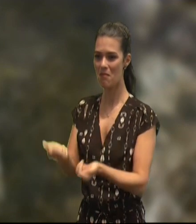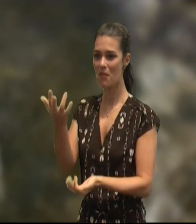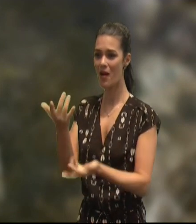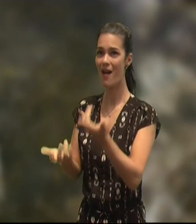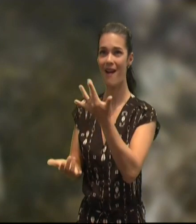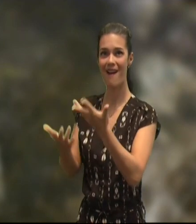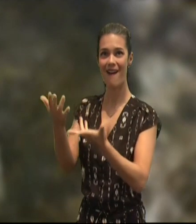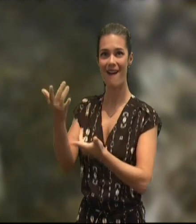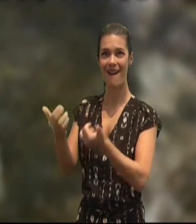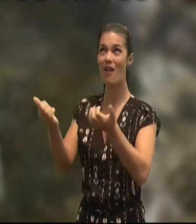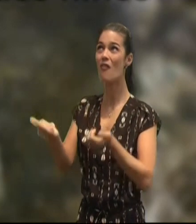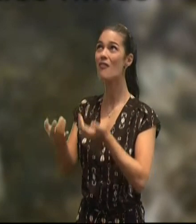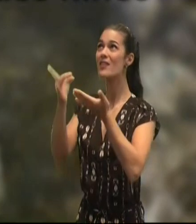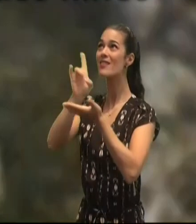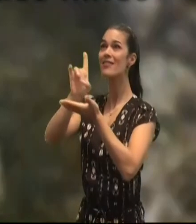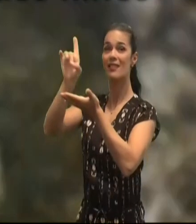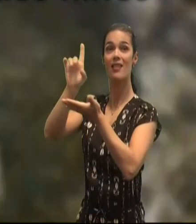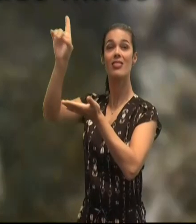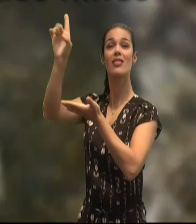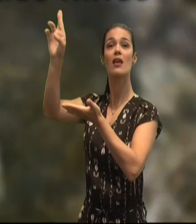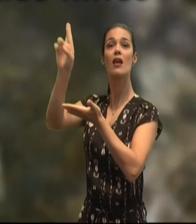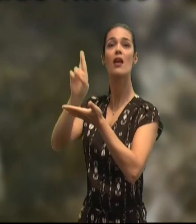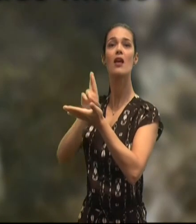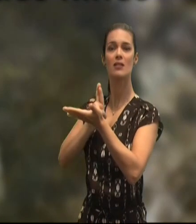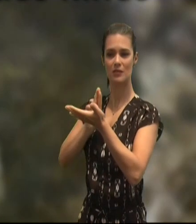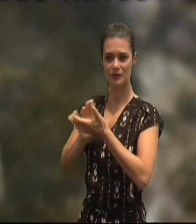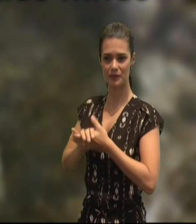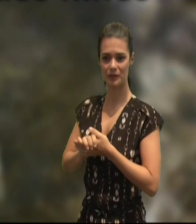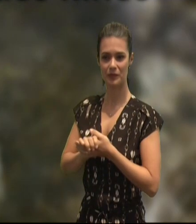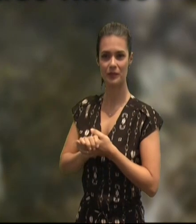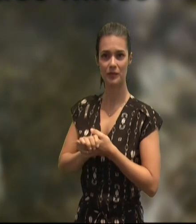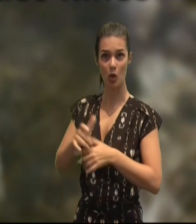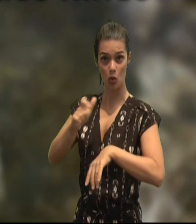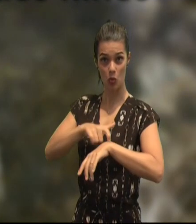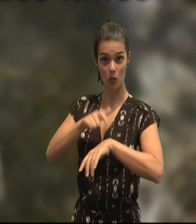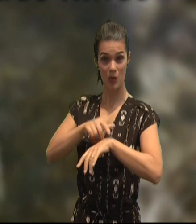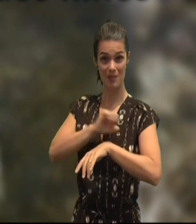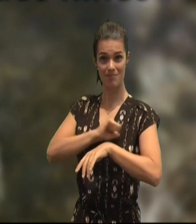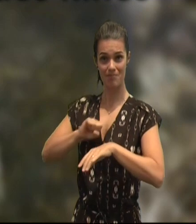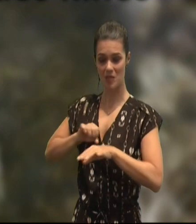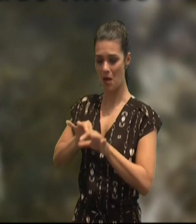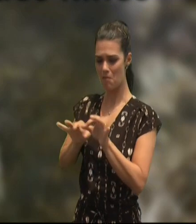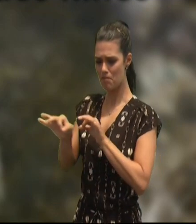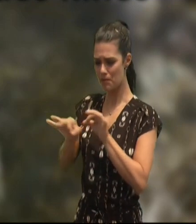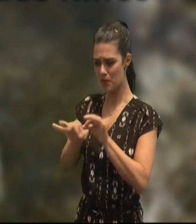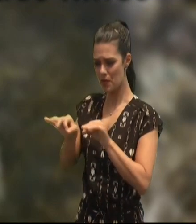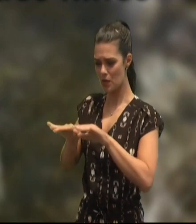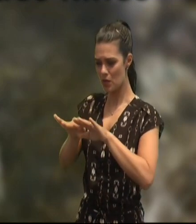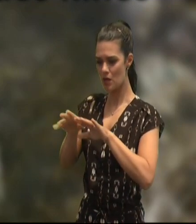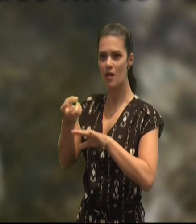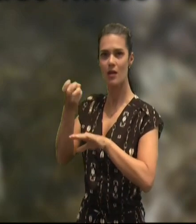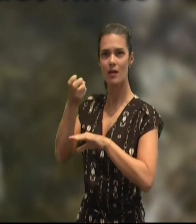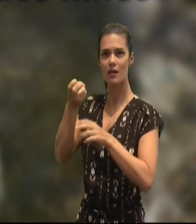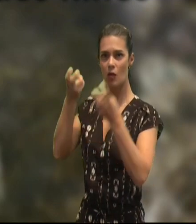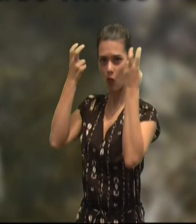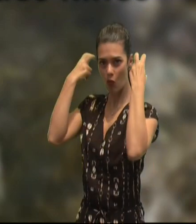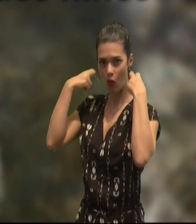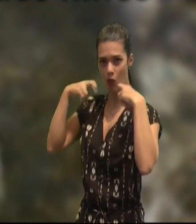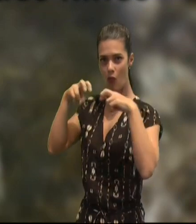lhe respondeu. Enquanto Samuel oferecia o holocausto, os filisteus chegaram à peleja contra